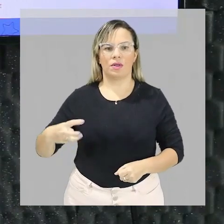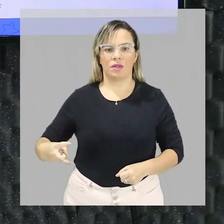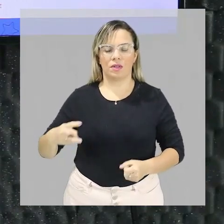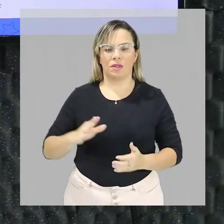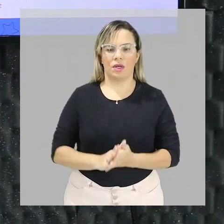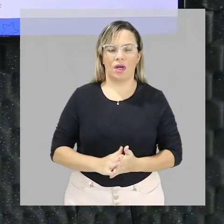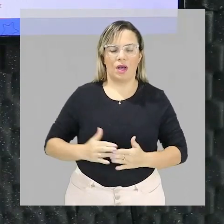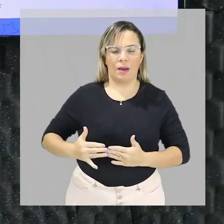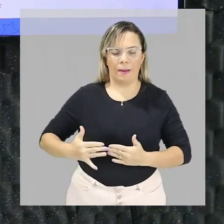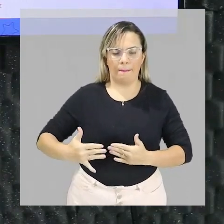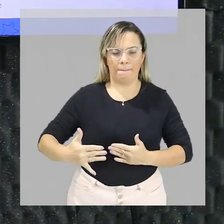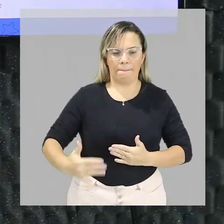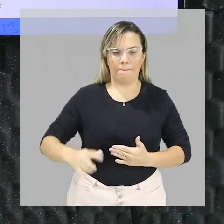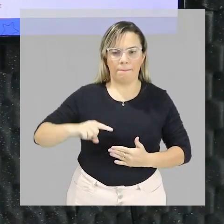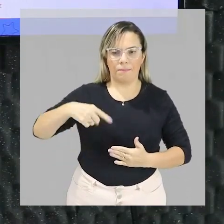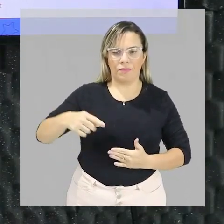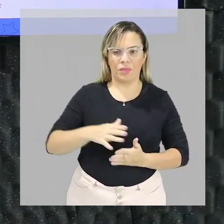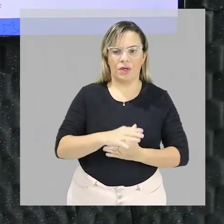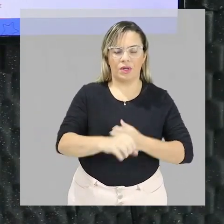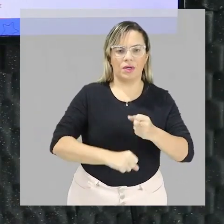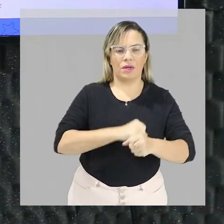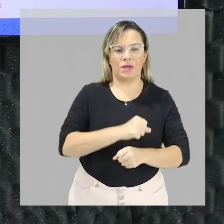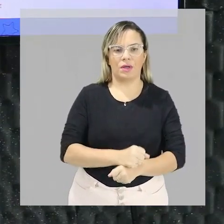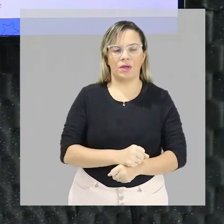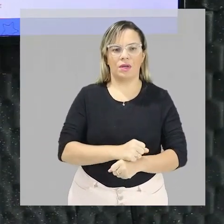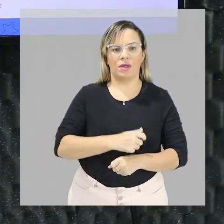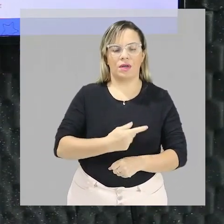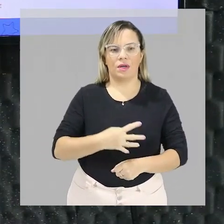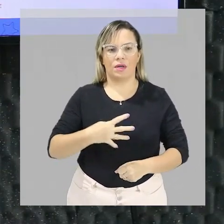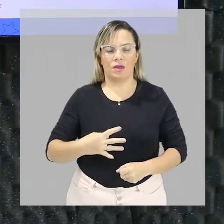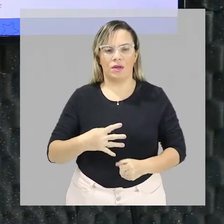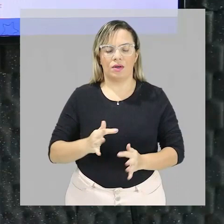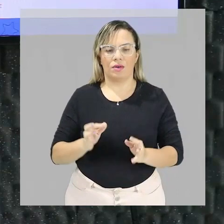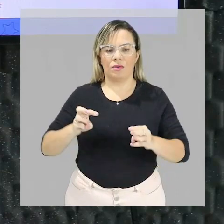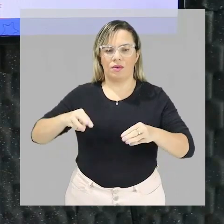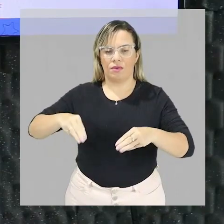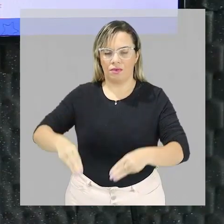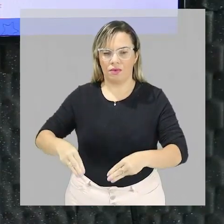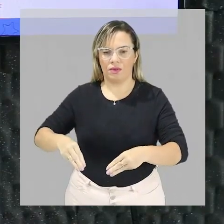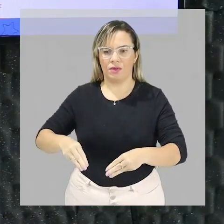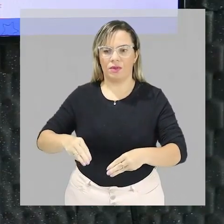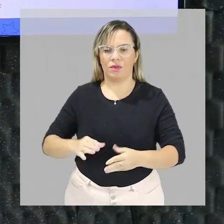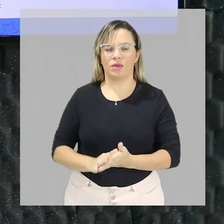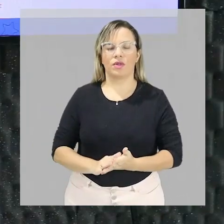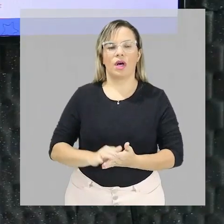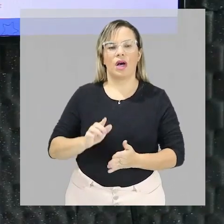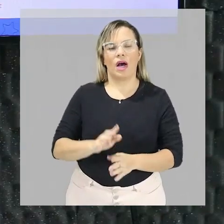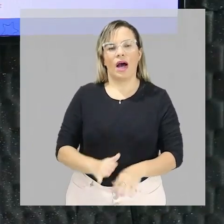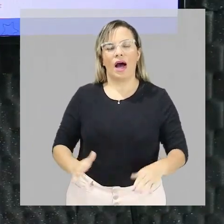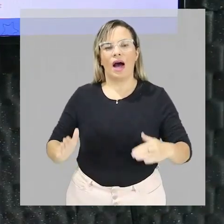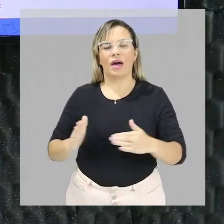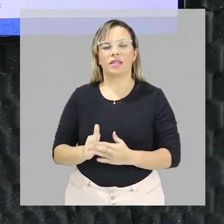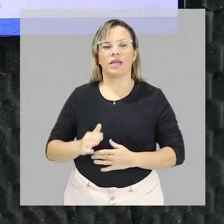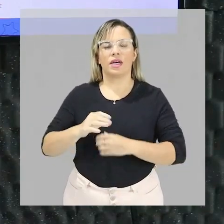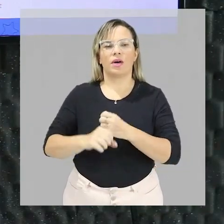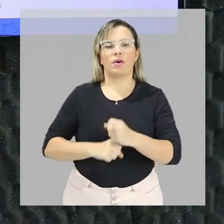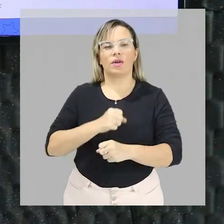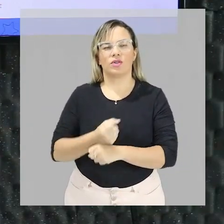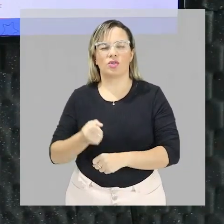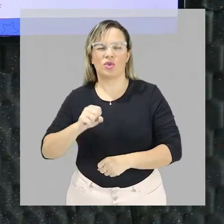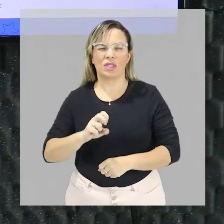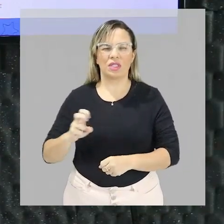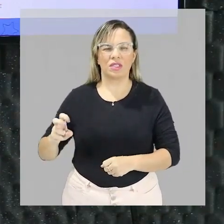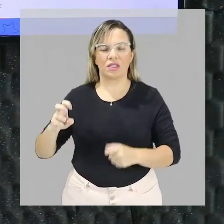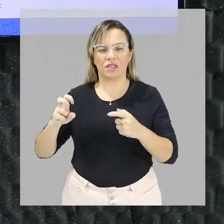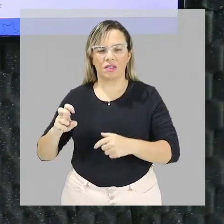74 a 85, final de 84 a 85, é um momento de distensão, é um